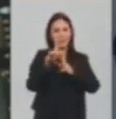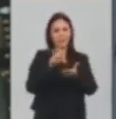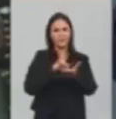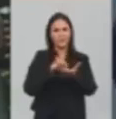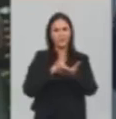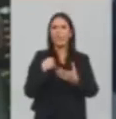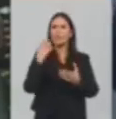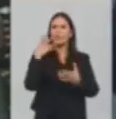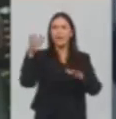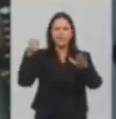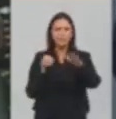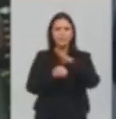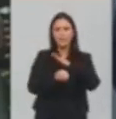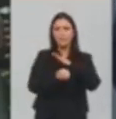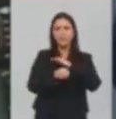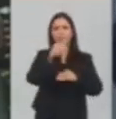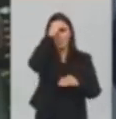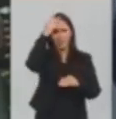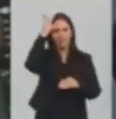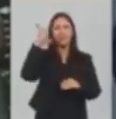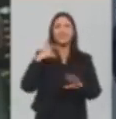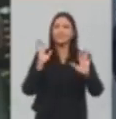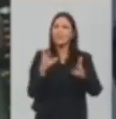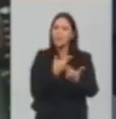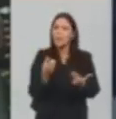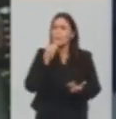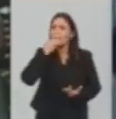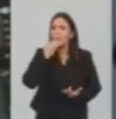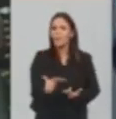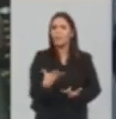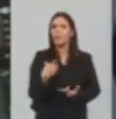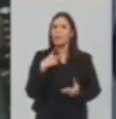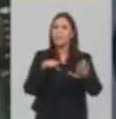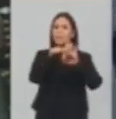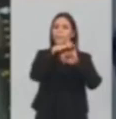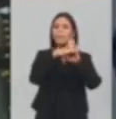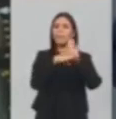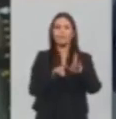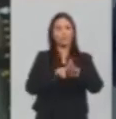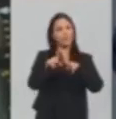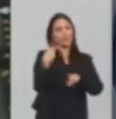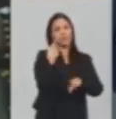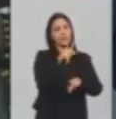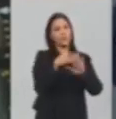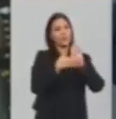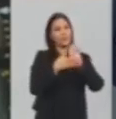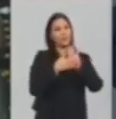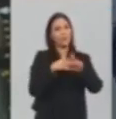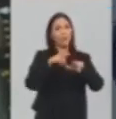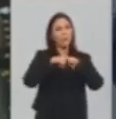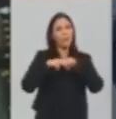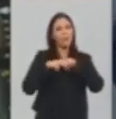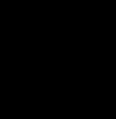não quero trazer ninguém pro município porque o município já tem muita coisa boa acontecendo e a gente tem um programa que é muito diferente do seu por isso que a gente tá tão